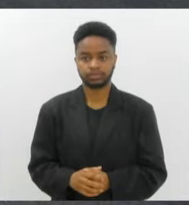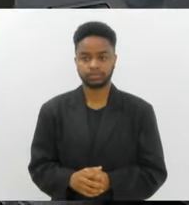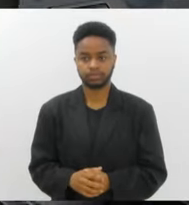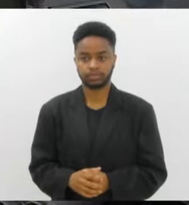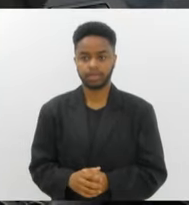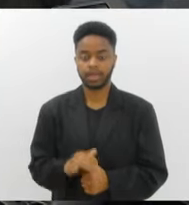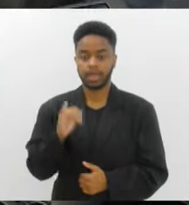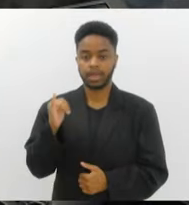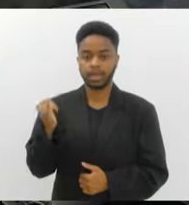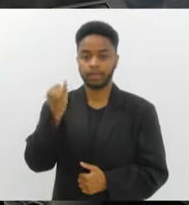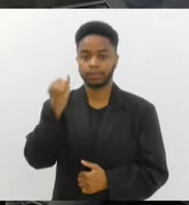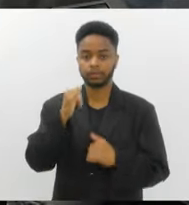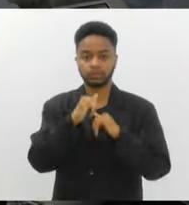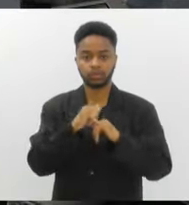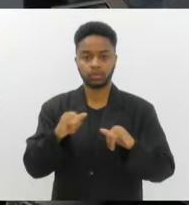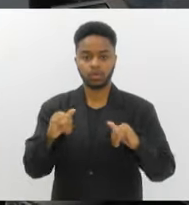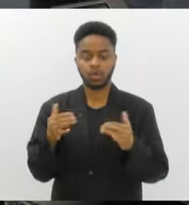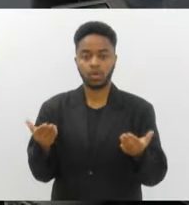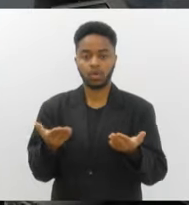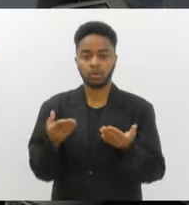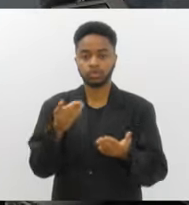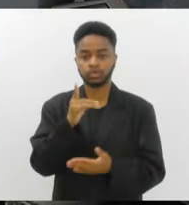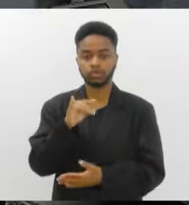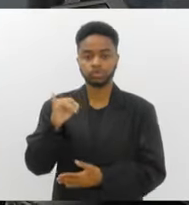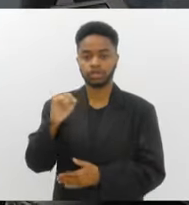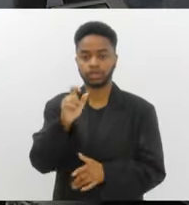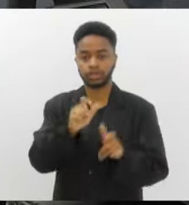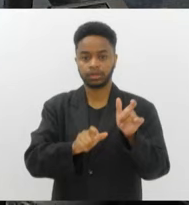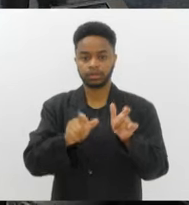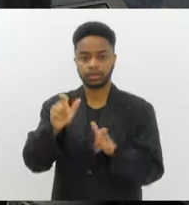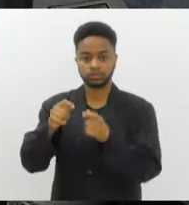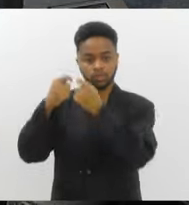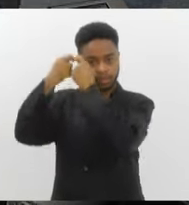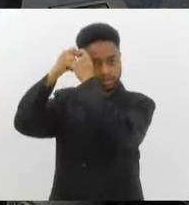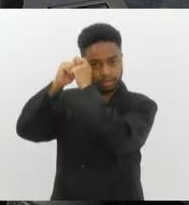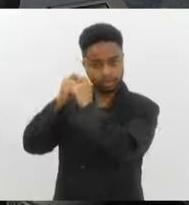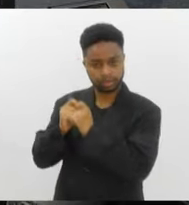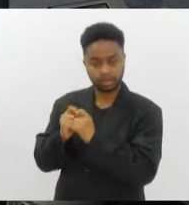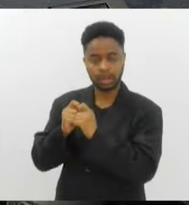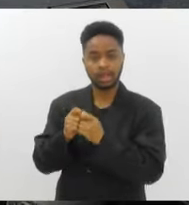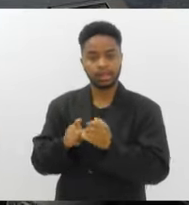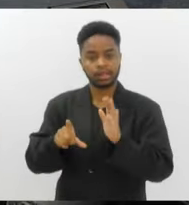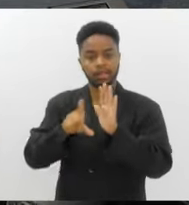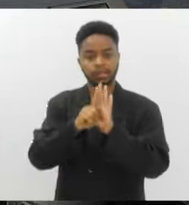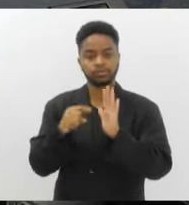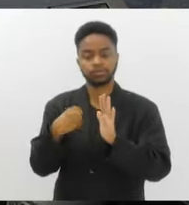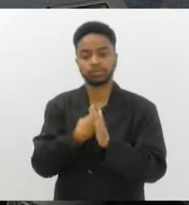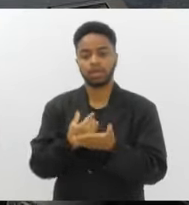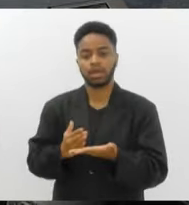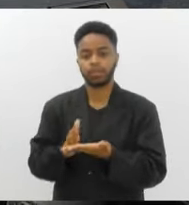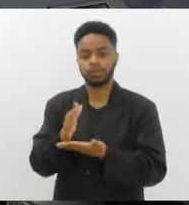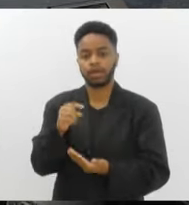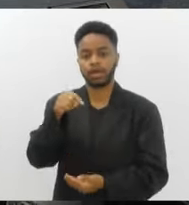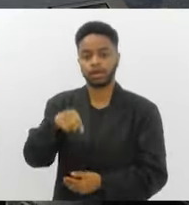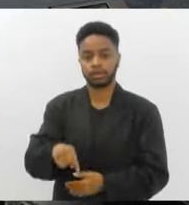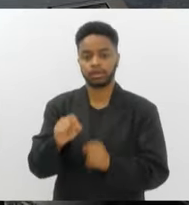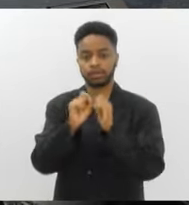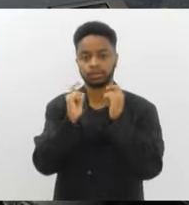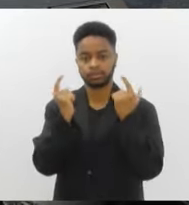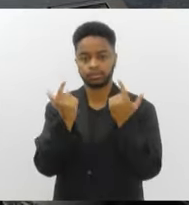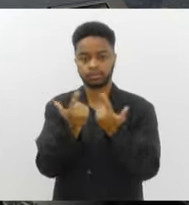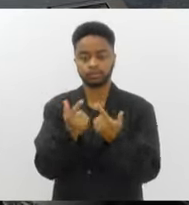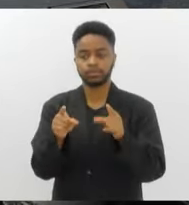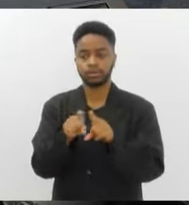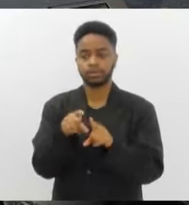super importante dizer que hoje é o dia da pessoa transista, uma lei que nós aprovamos aqui na Assembleia Legislativa, e é